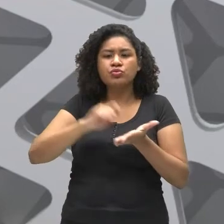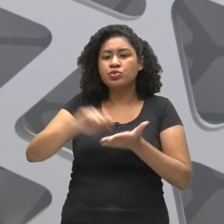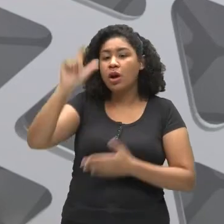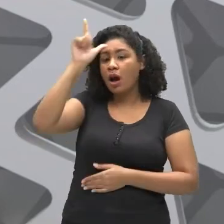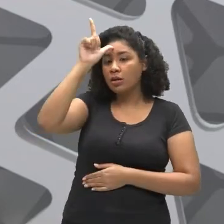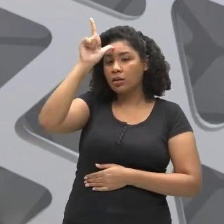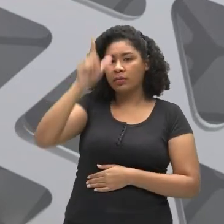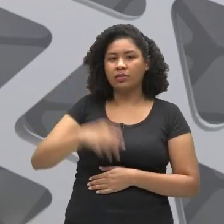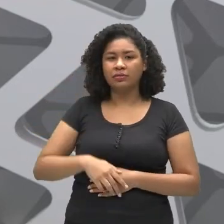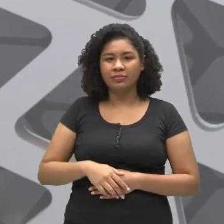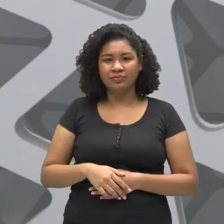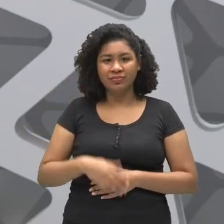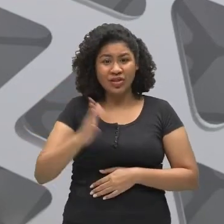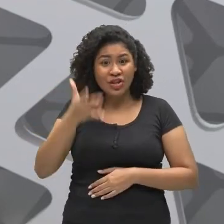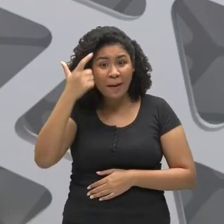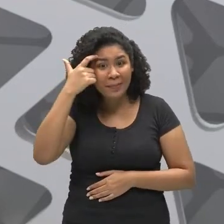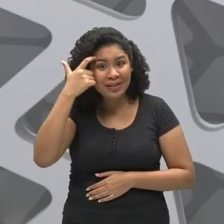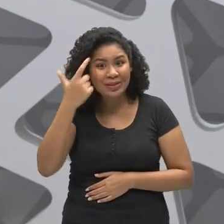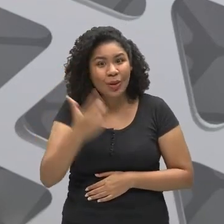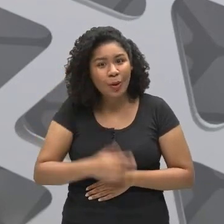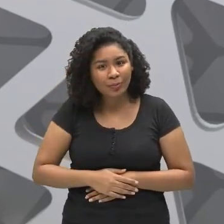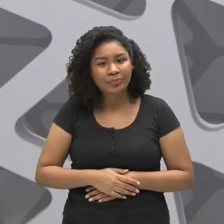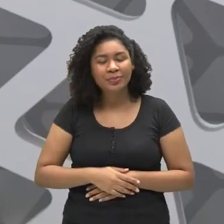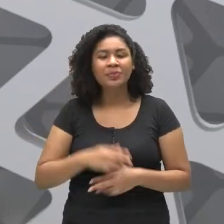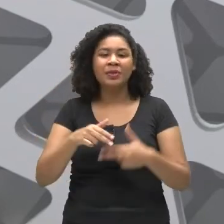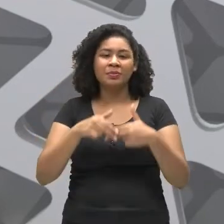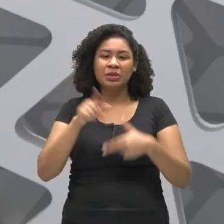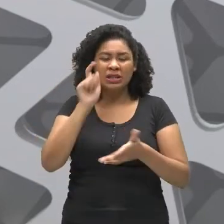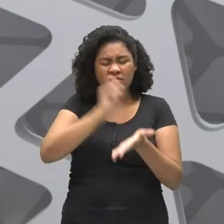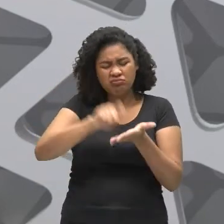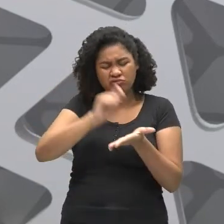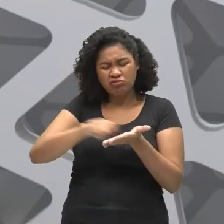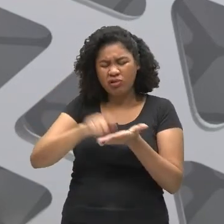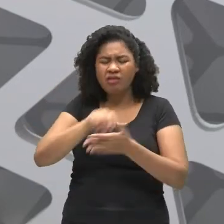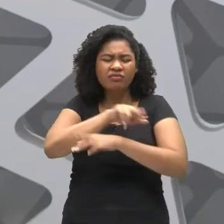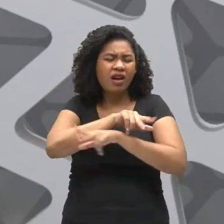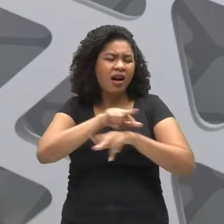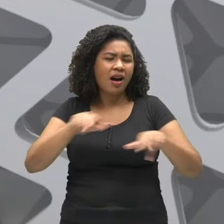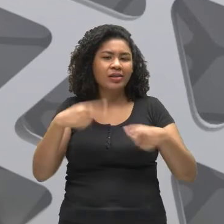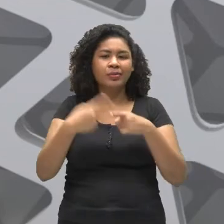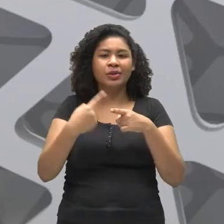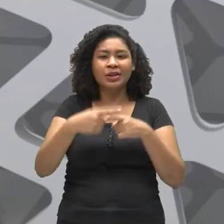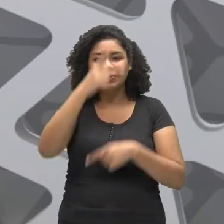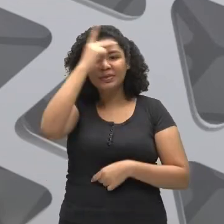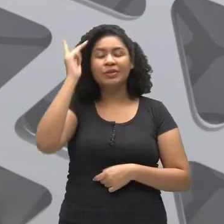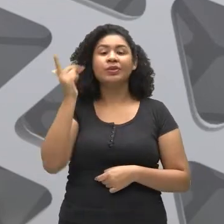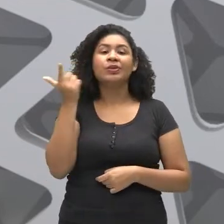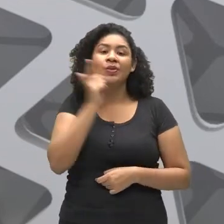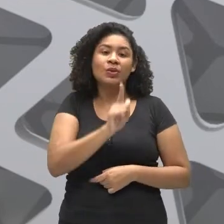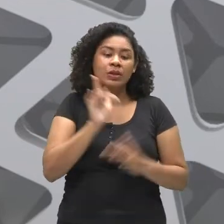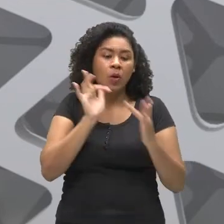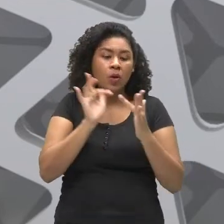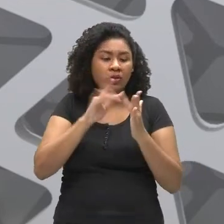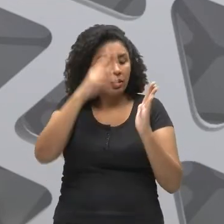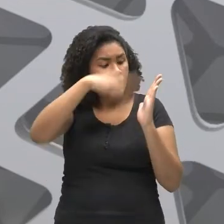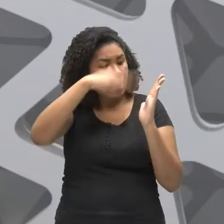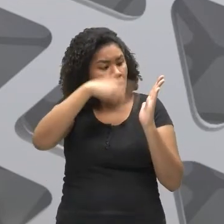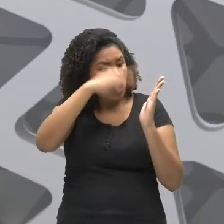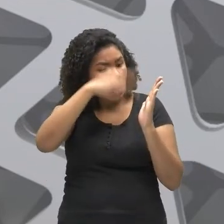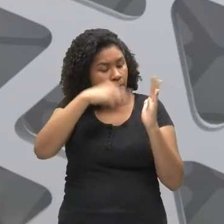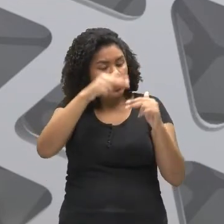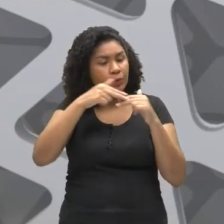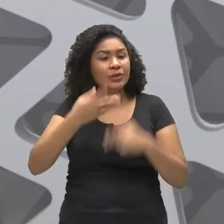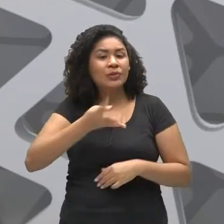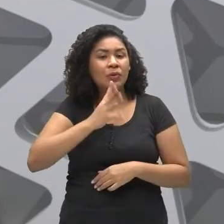todinha, inúmeras ele fez. Que quanto mais as pessoas tivessem acesso à leitura bíblica na sua língua, mais conheceriam